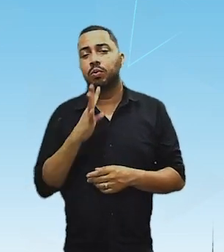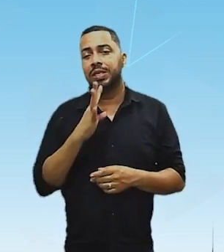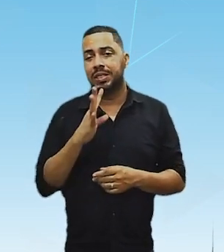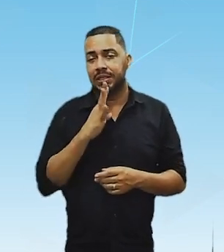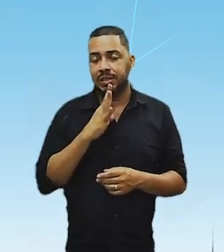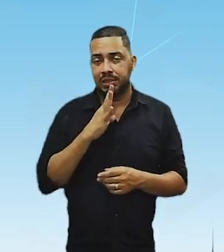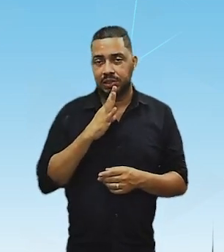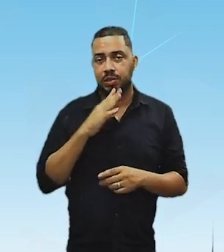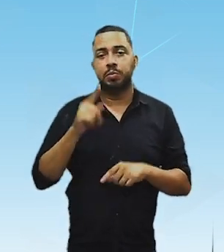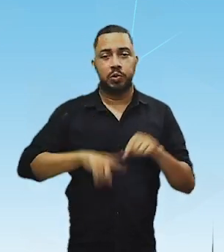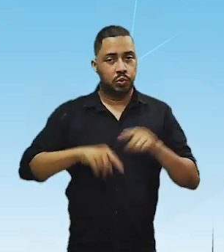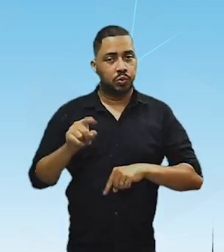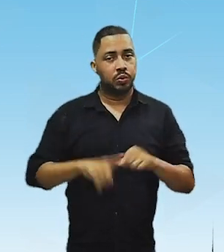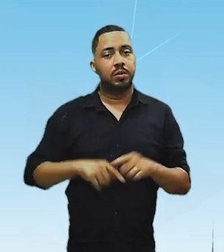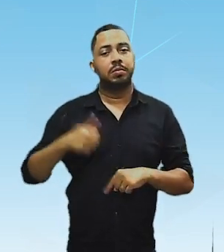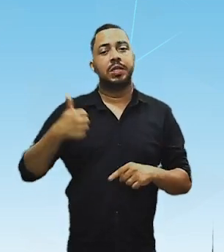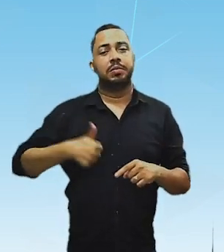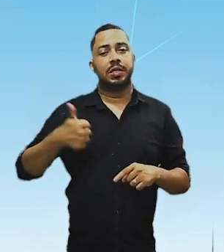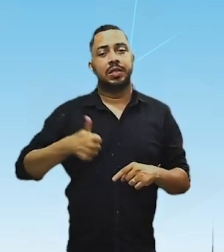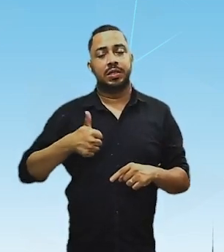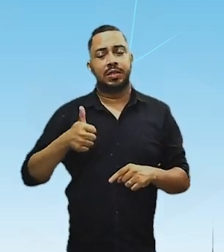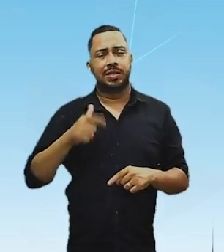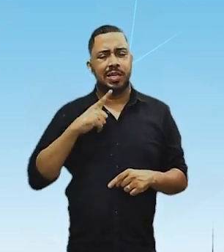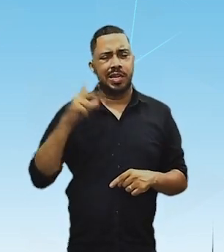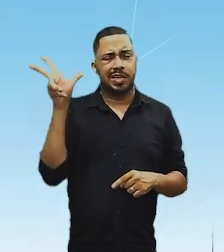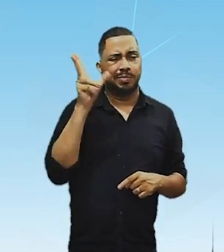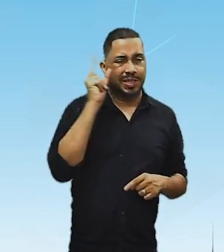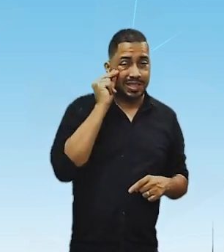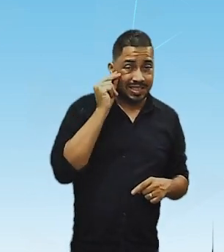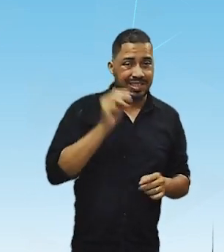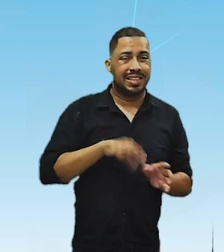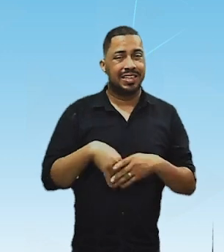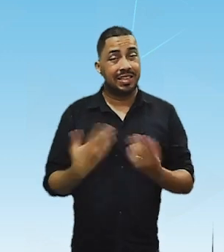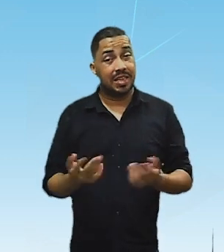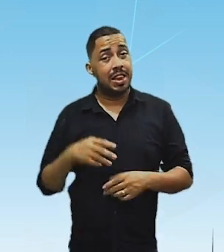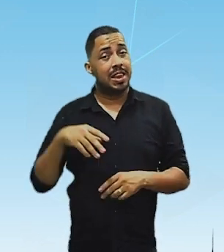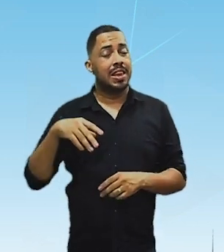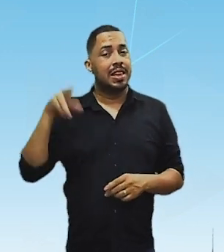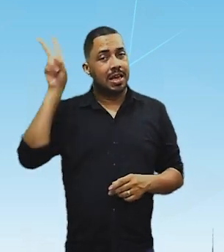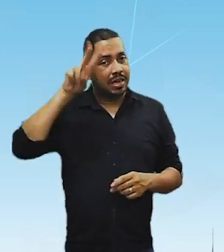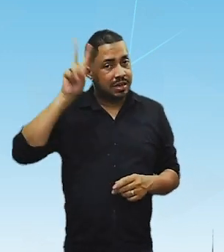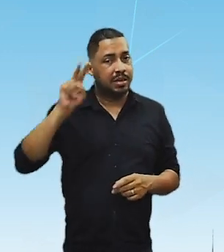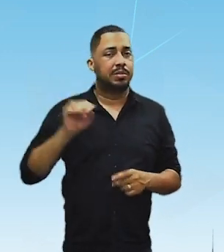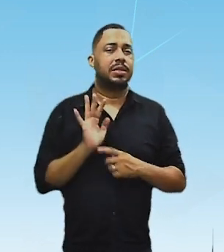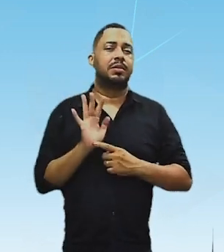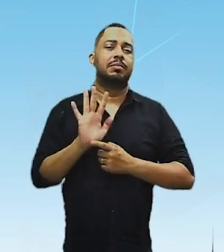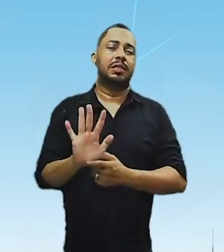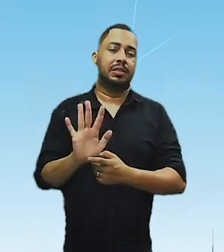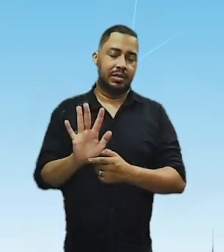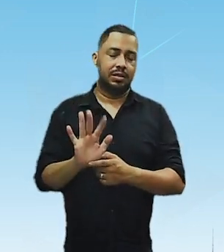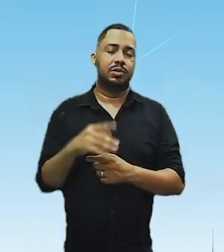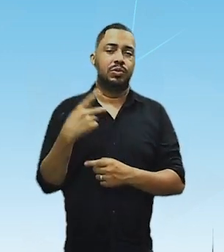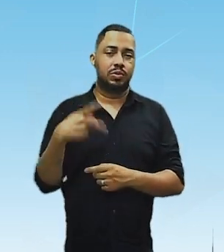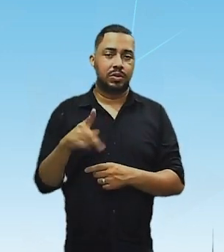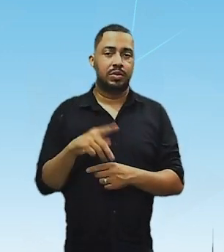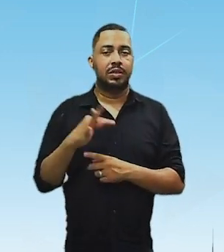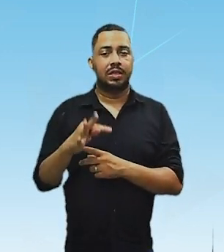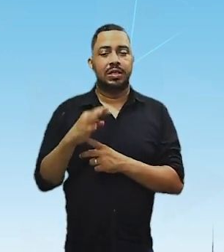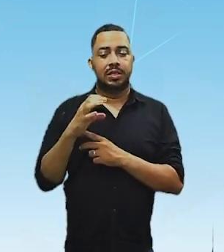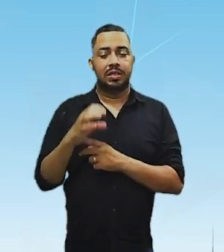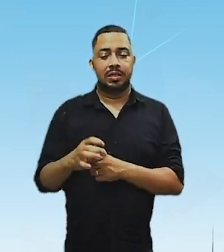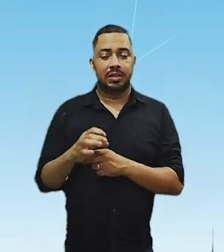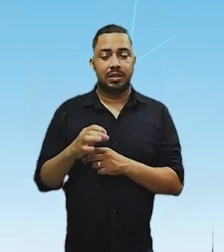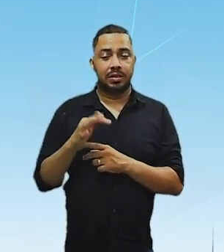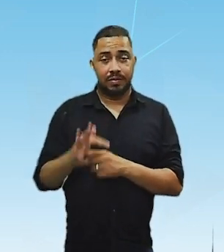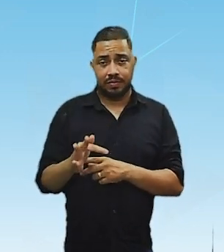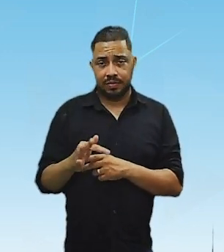produto. Então, o primeiro ponto é ter expertise. E lembrem-se, na apresentação do seu TCF, ter a